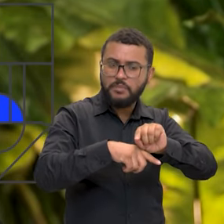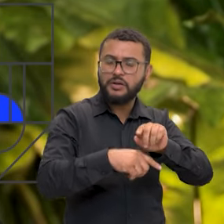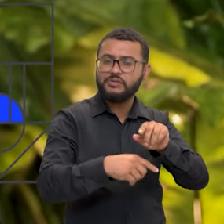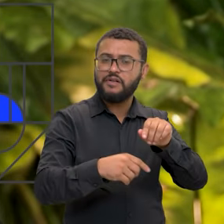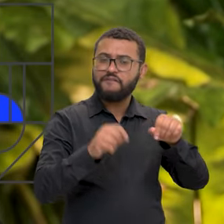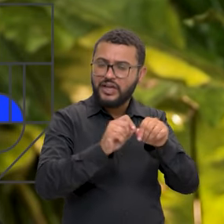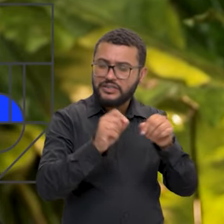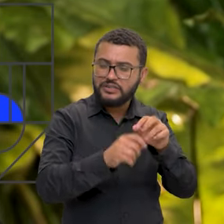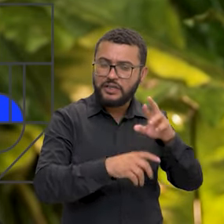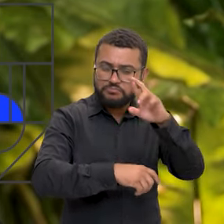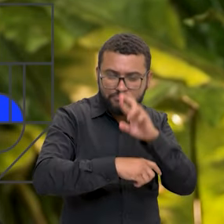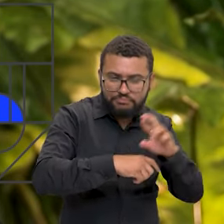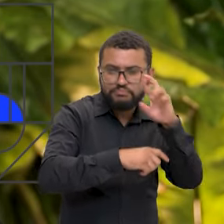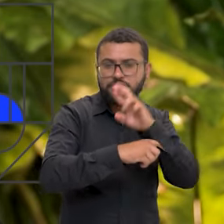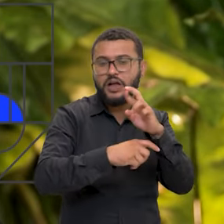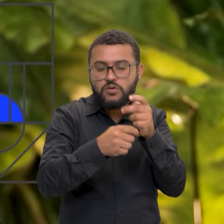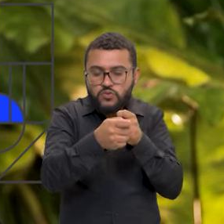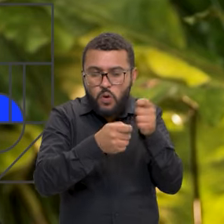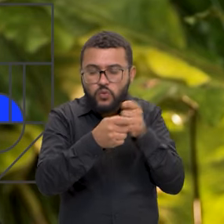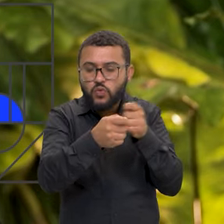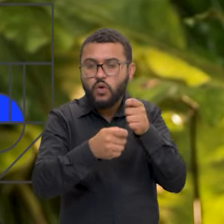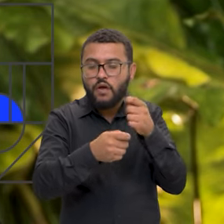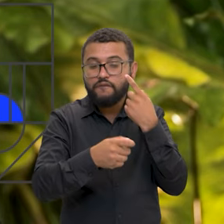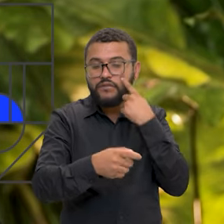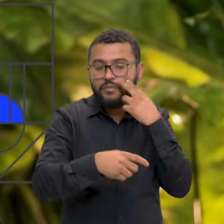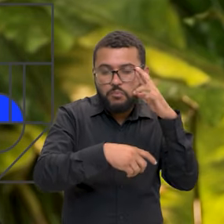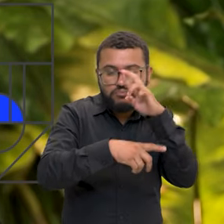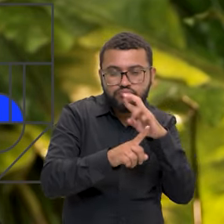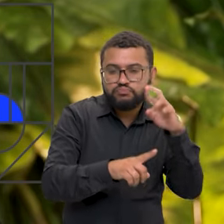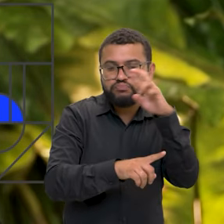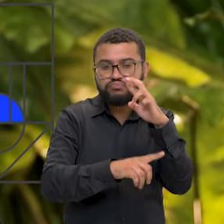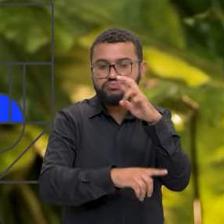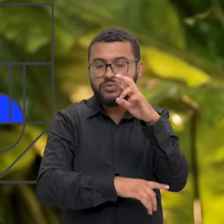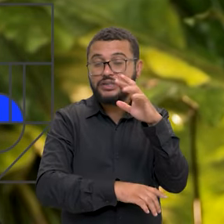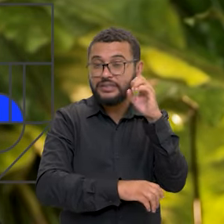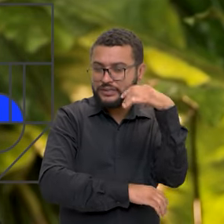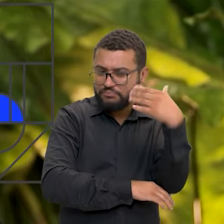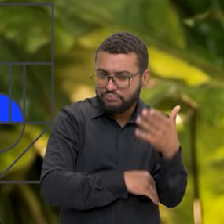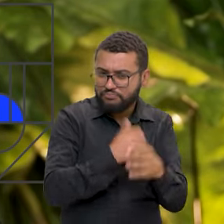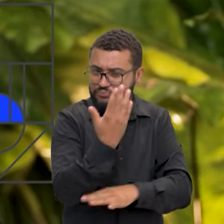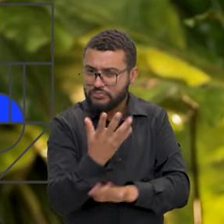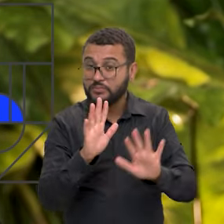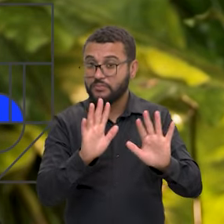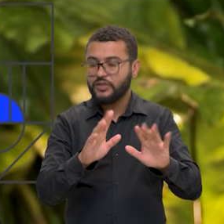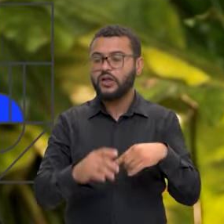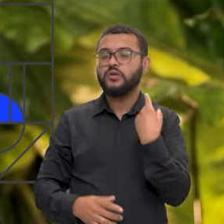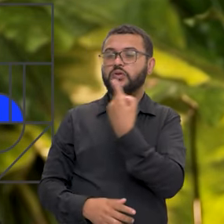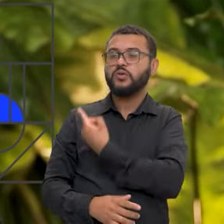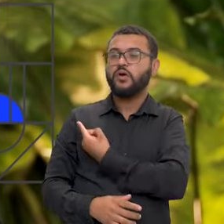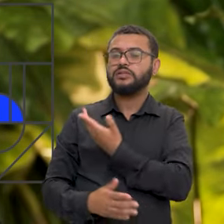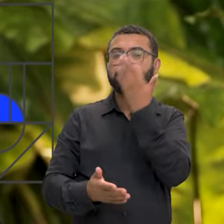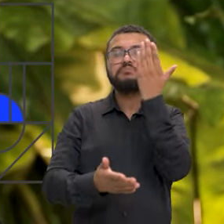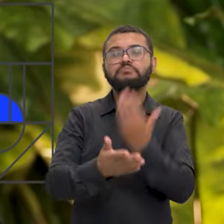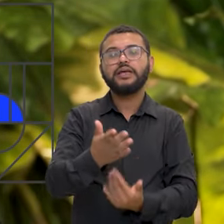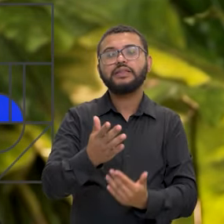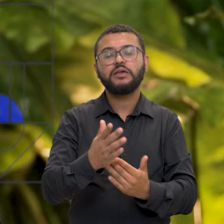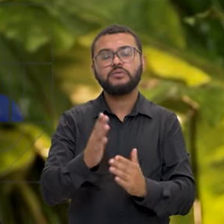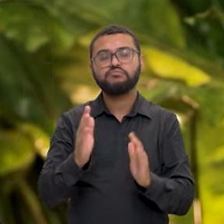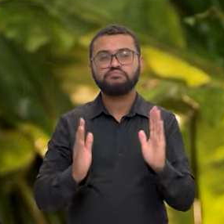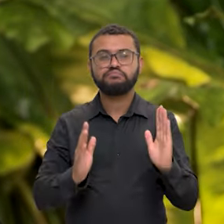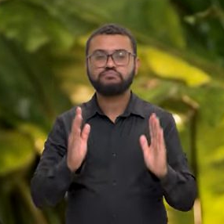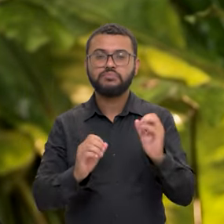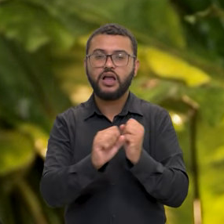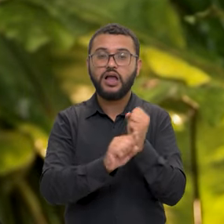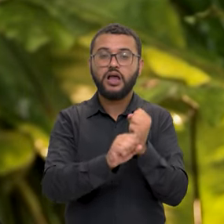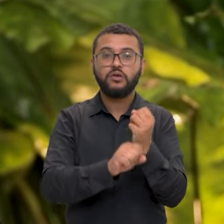em média nos últimos anos quase 3 milhões de hectares por ano de vegetação nativa. Não apenas na Amazônia, em cada um